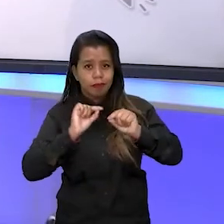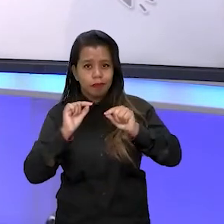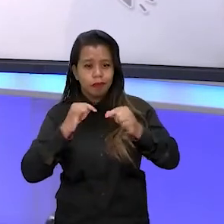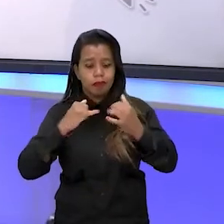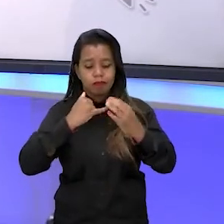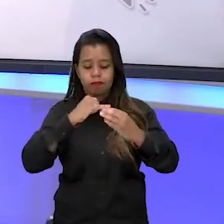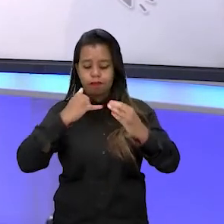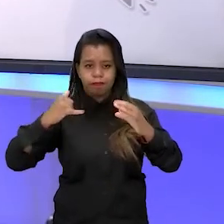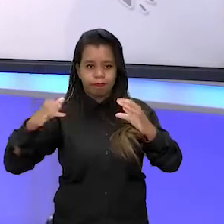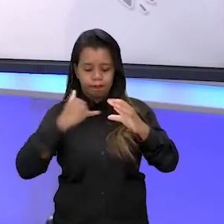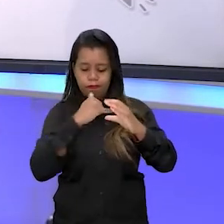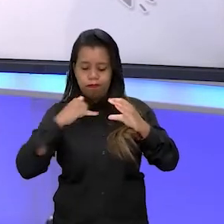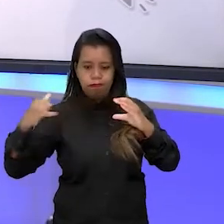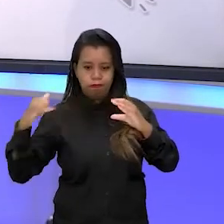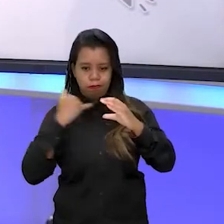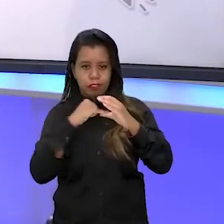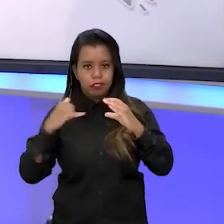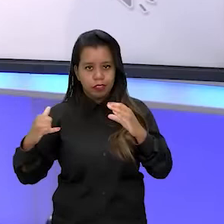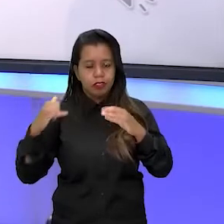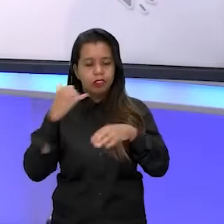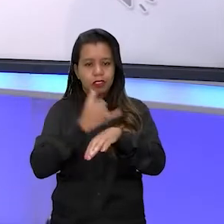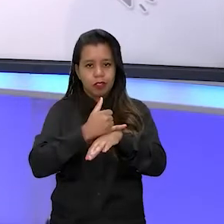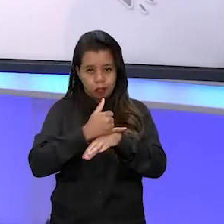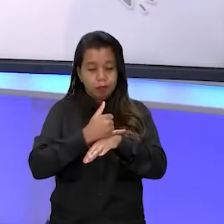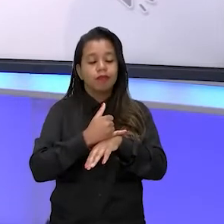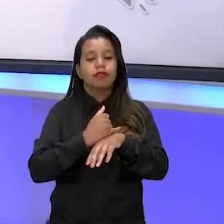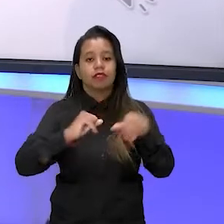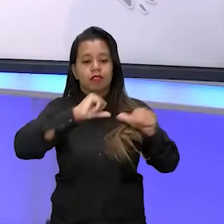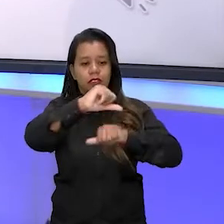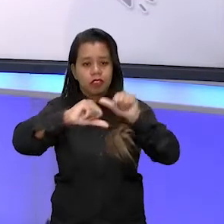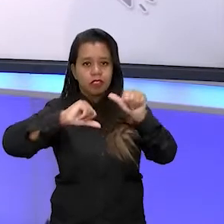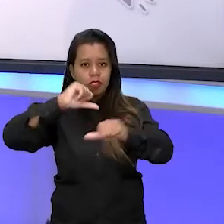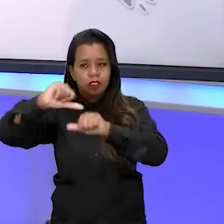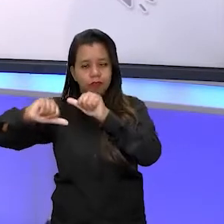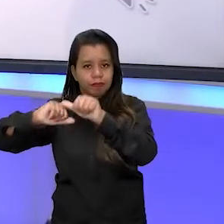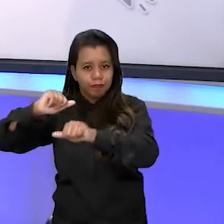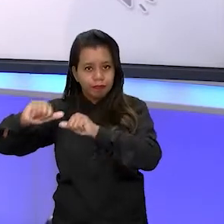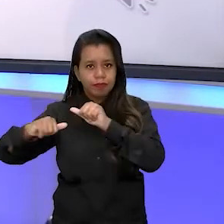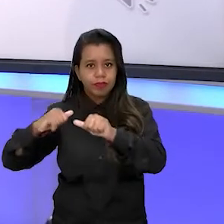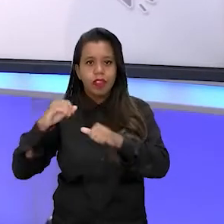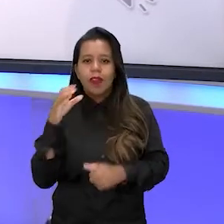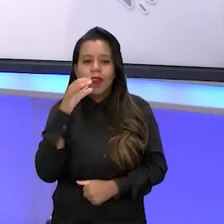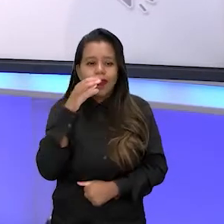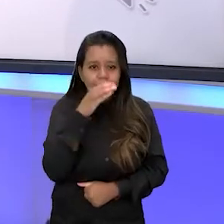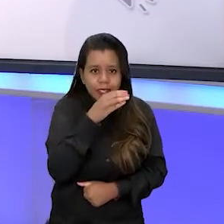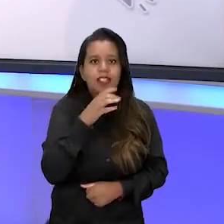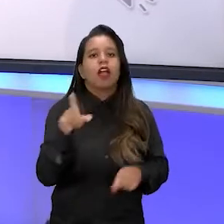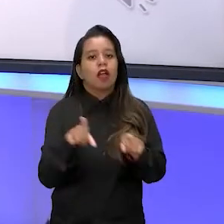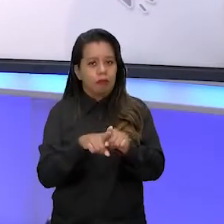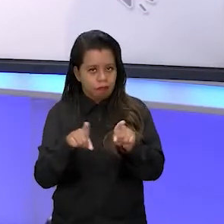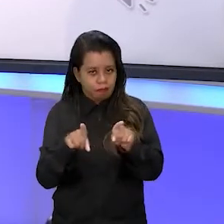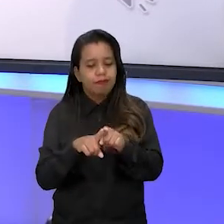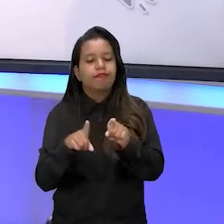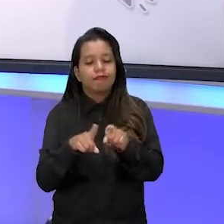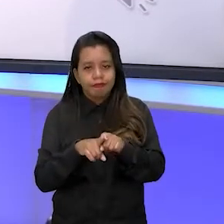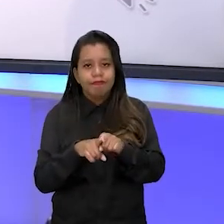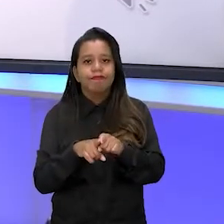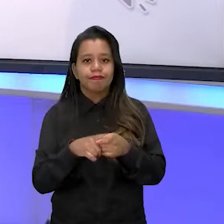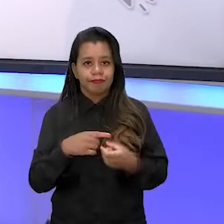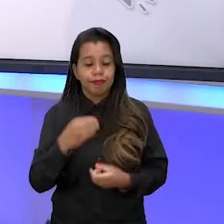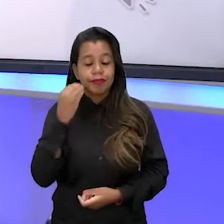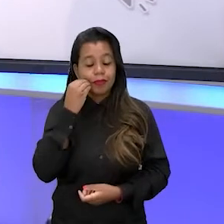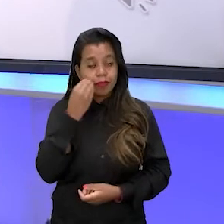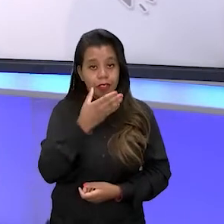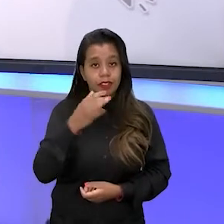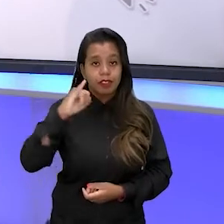um fio condutor, ela, além de transformar em outros tipos de energia, há um aquecimento também aí nesse condutor, que é o que a gente chama de